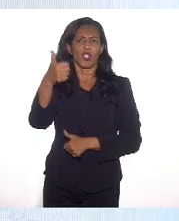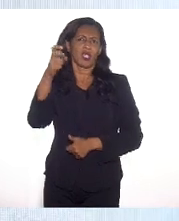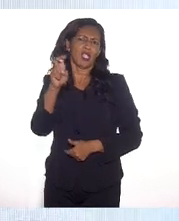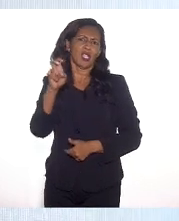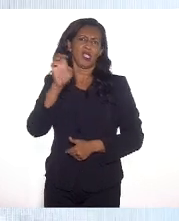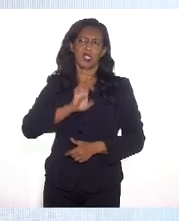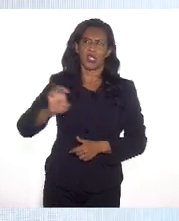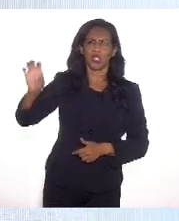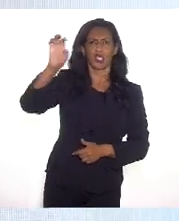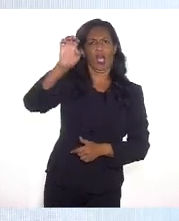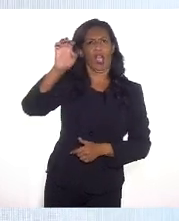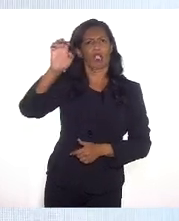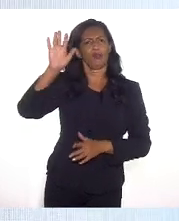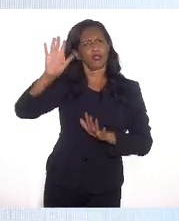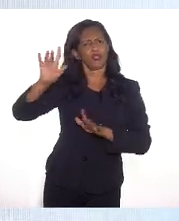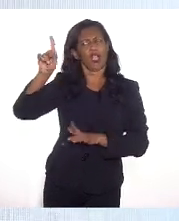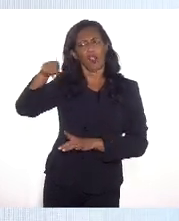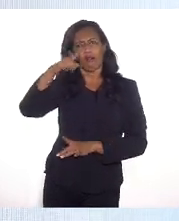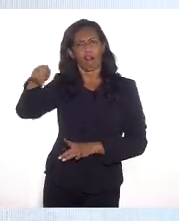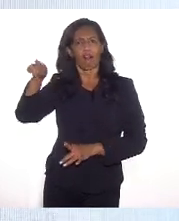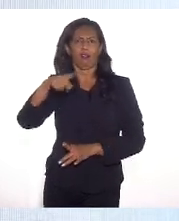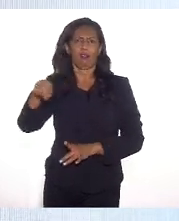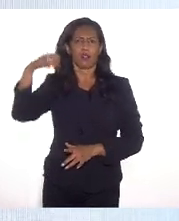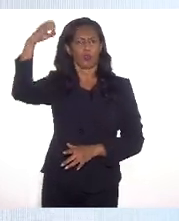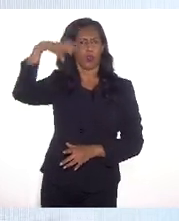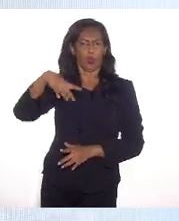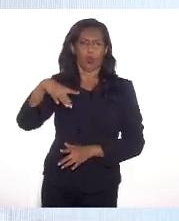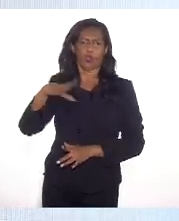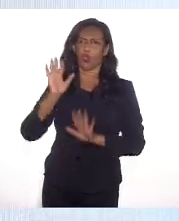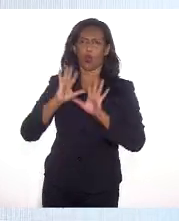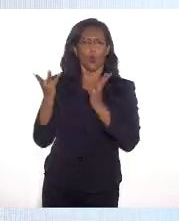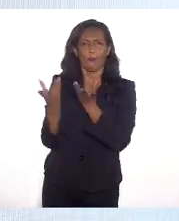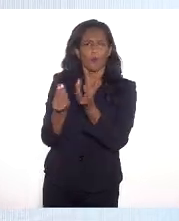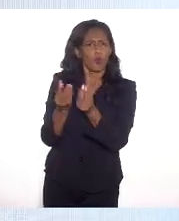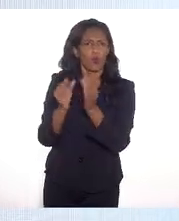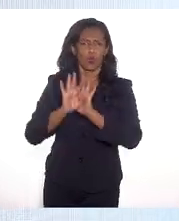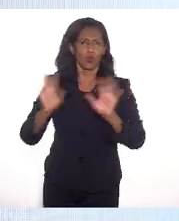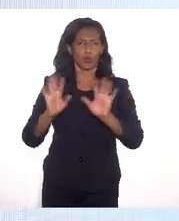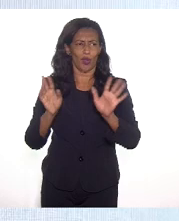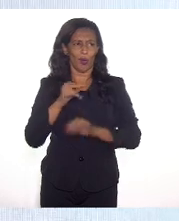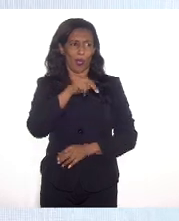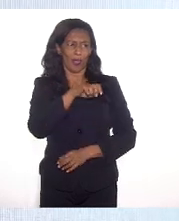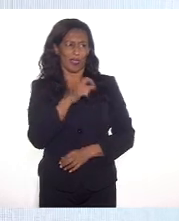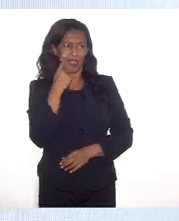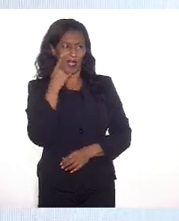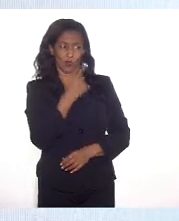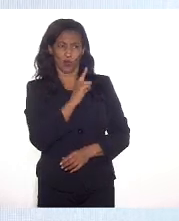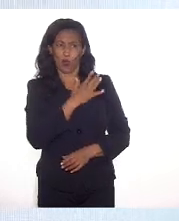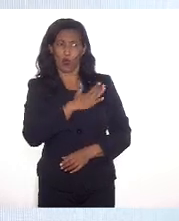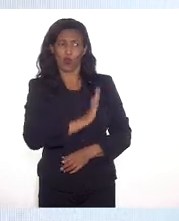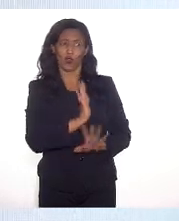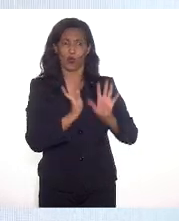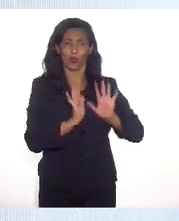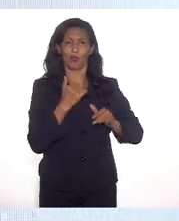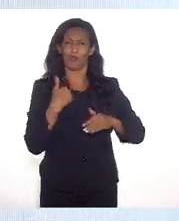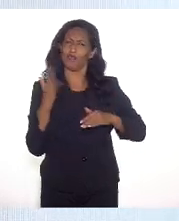não, a gente já fez um estimativo lá, não é muito. O Nelson não gostou não, que eu já conversei também com ele.